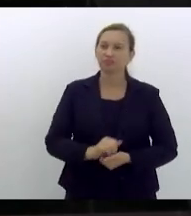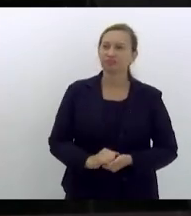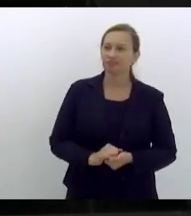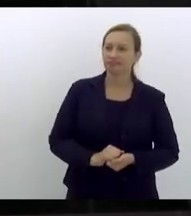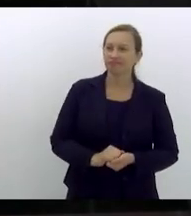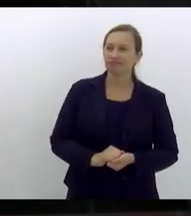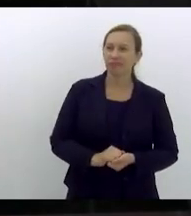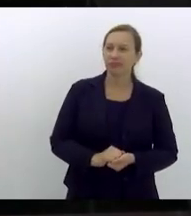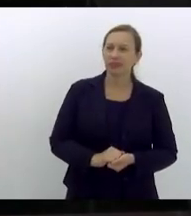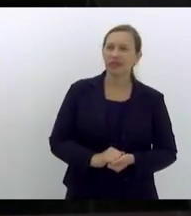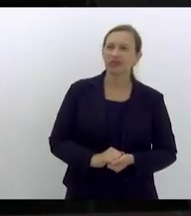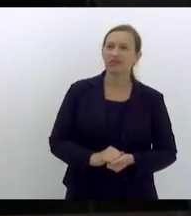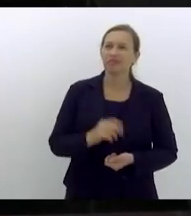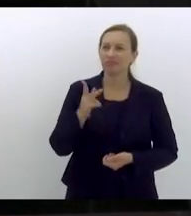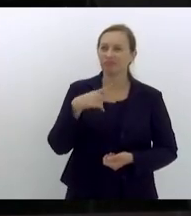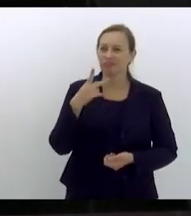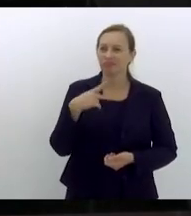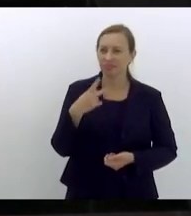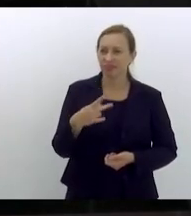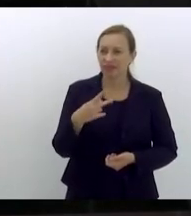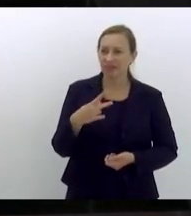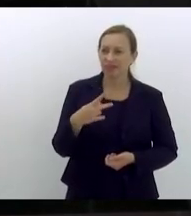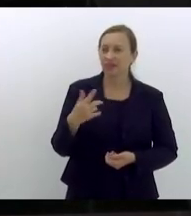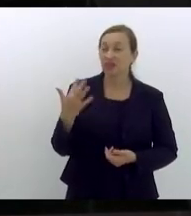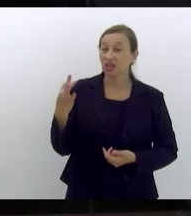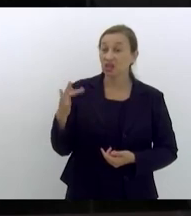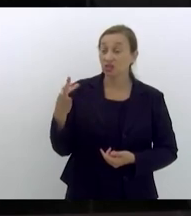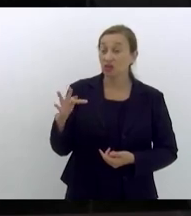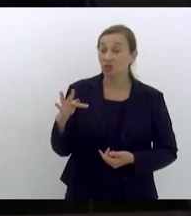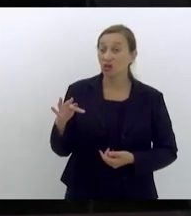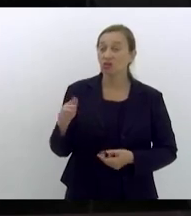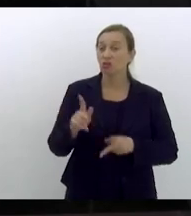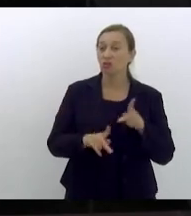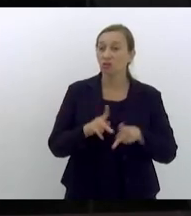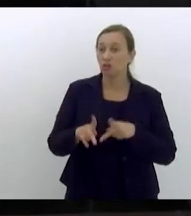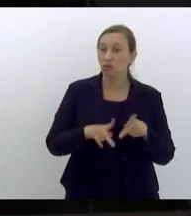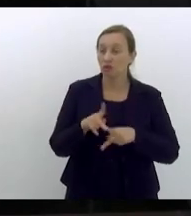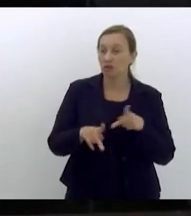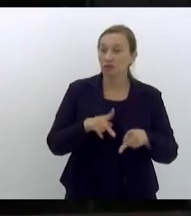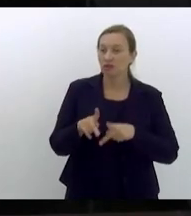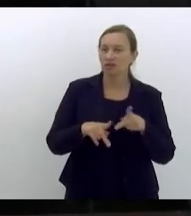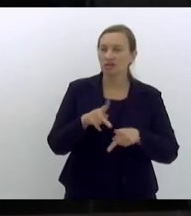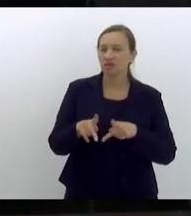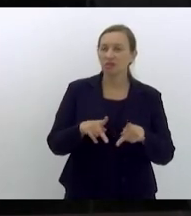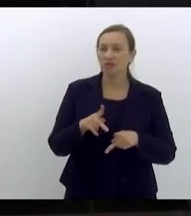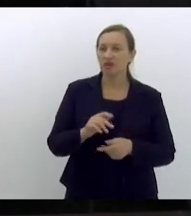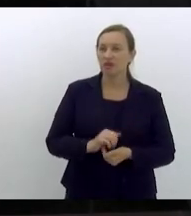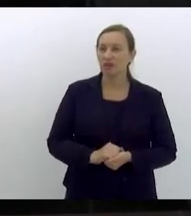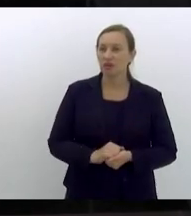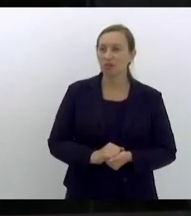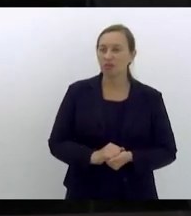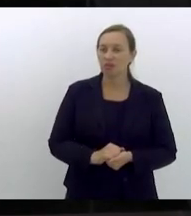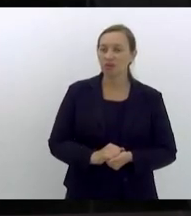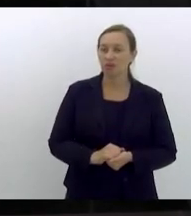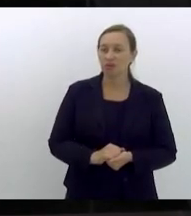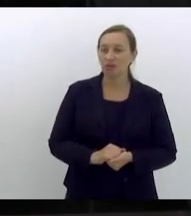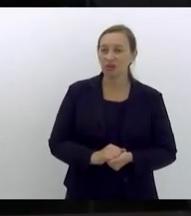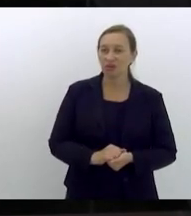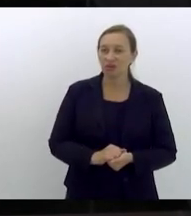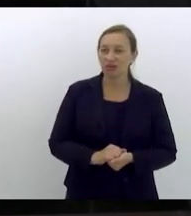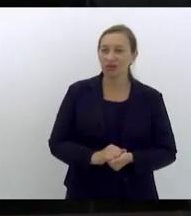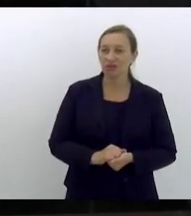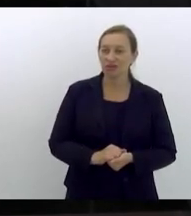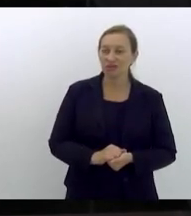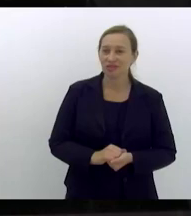eu vou falar daquilo que dói no nosso povo e que a gente enquanto o deputado estaduais precisa Estar atento